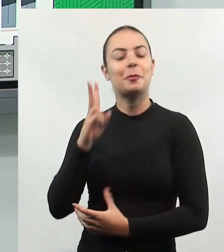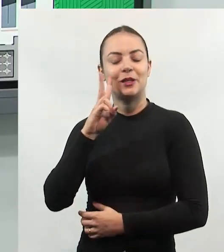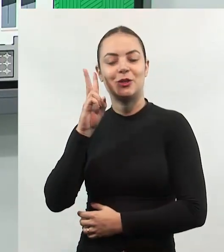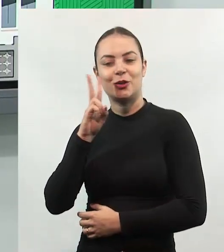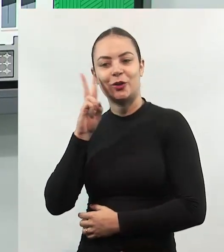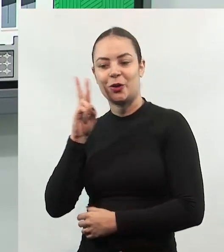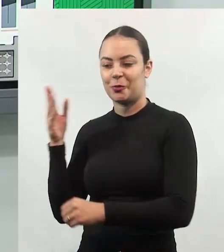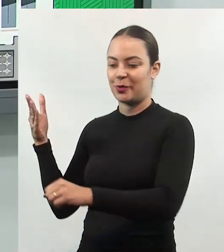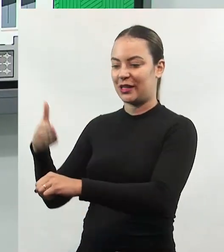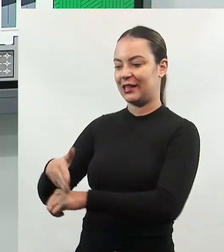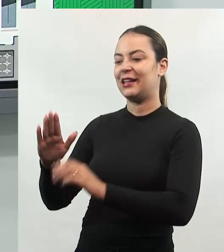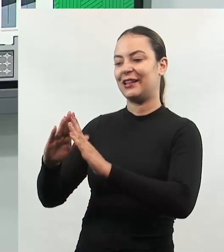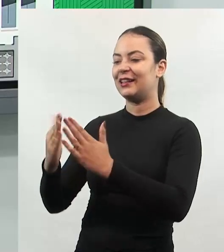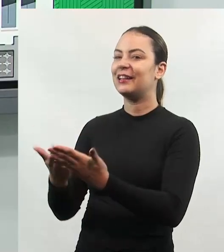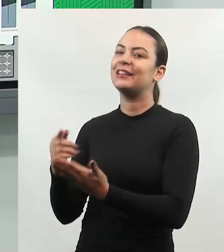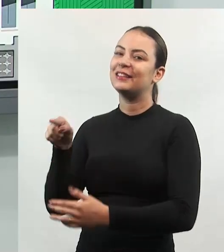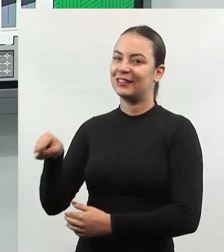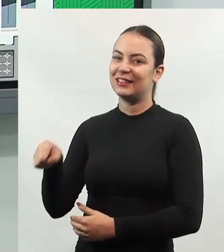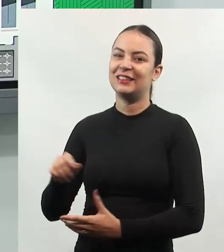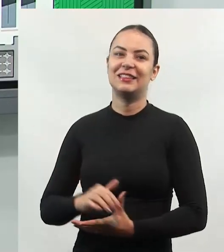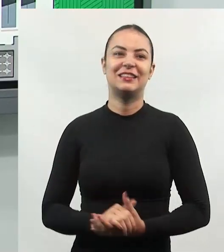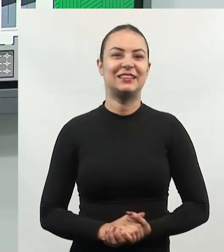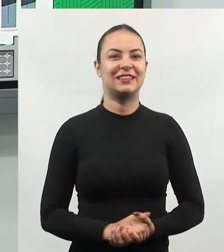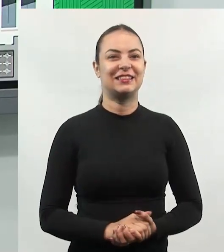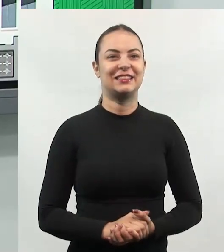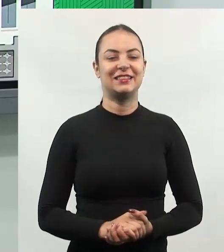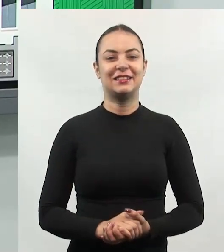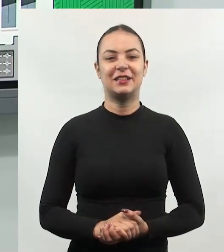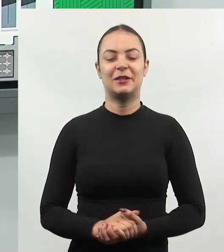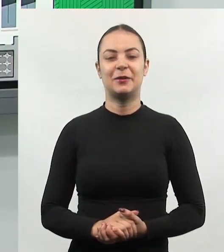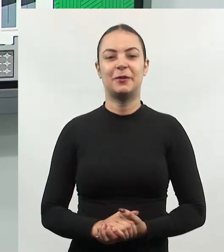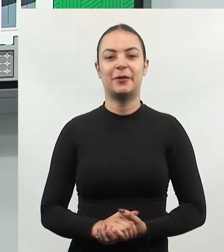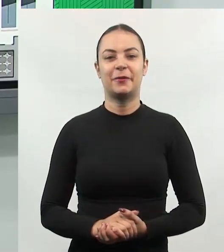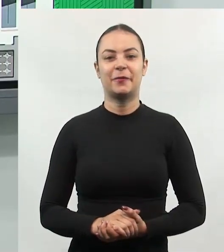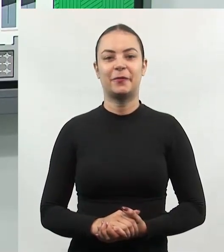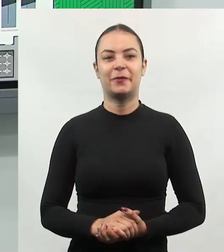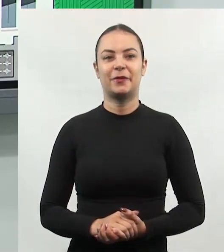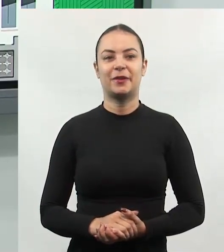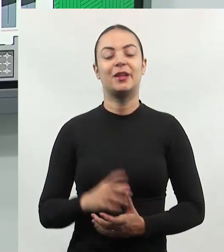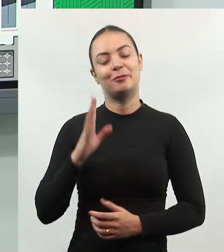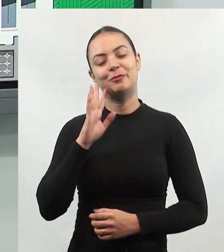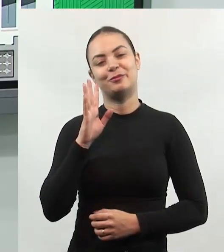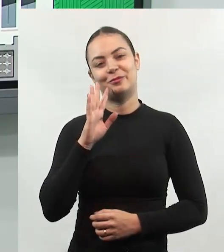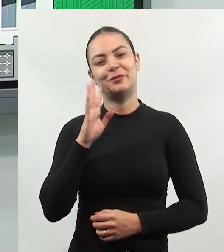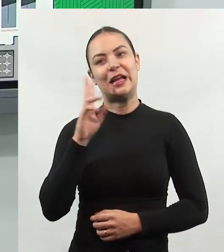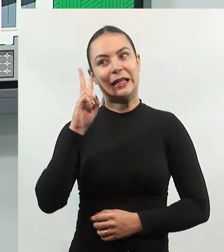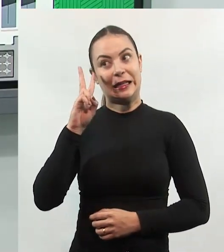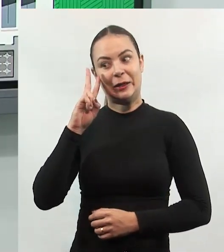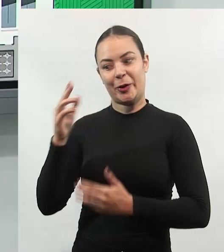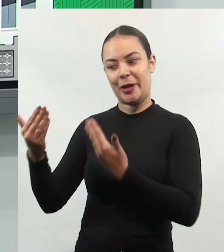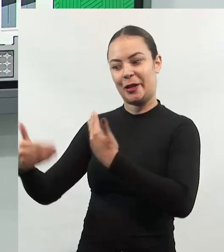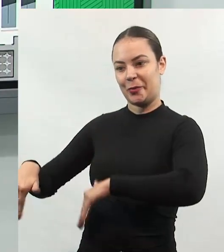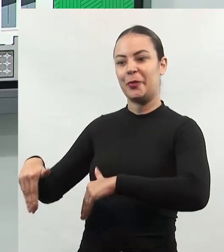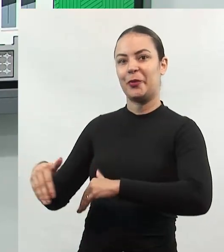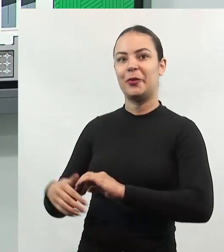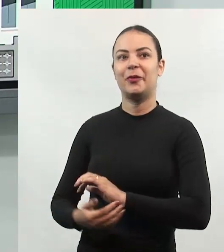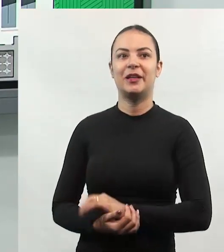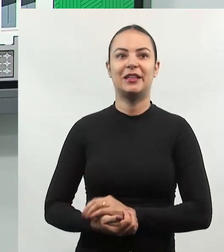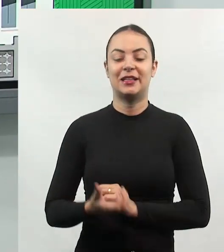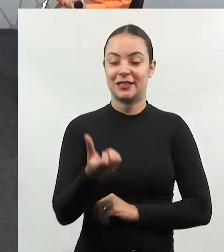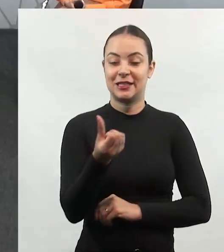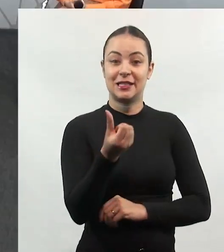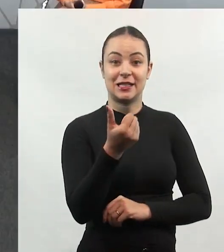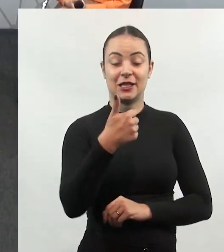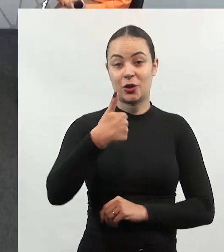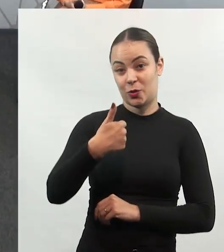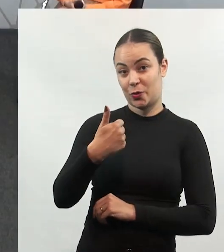gente aqui, nós temos 61 pessoas ao vivo aqui com a gente, acompanhando a nossa live, né? A Emily agradeceu aqui